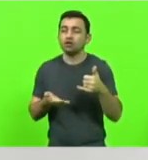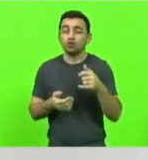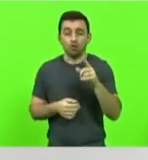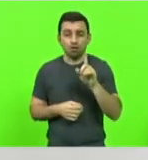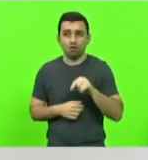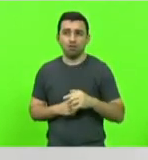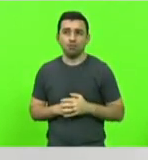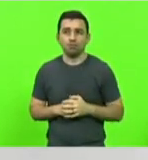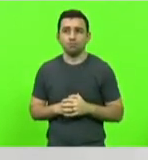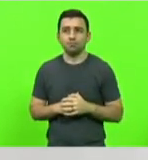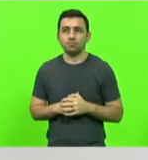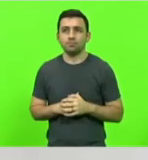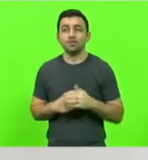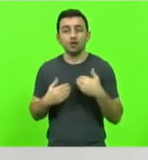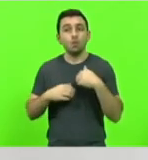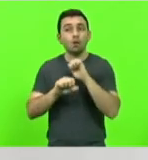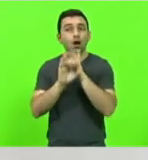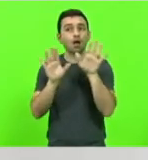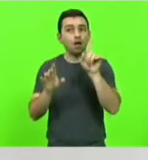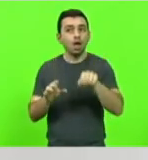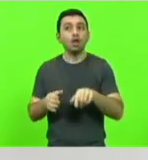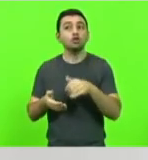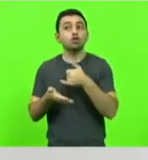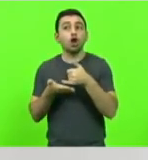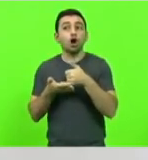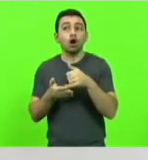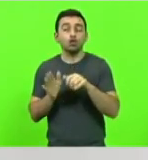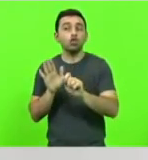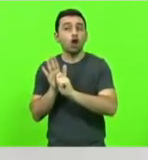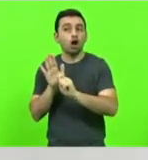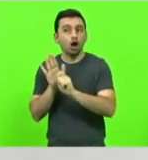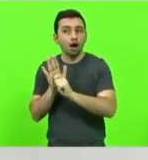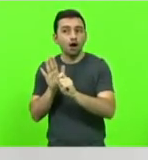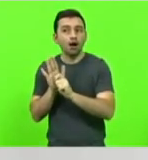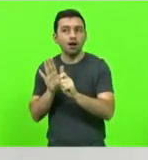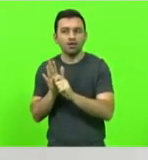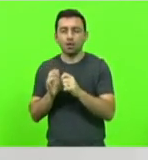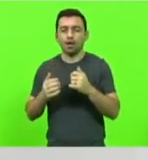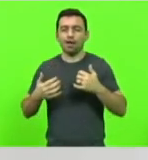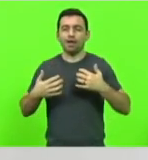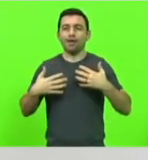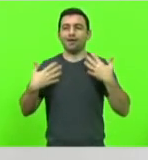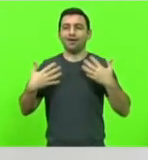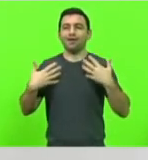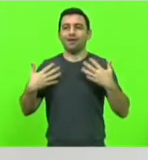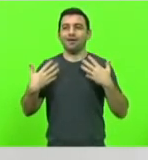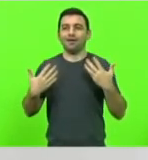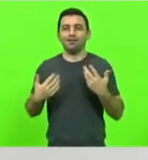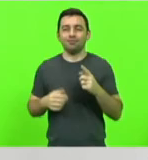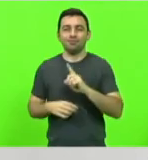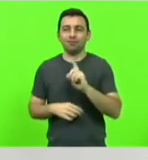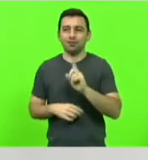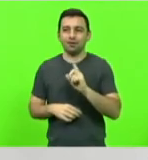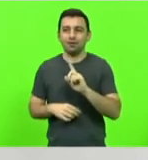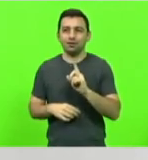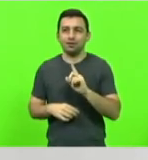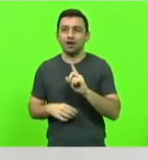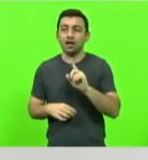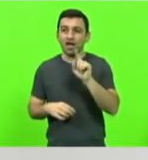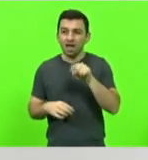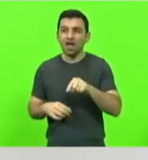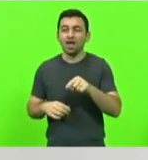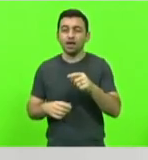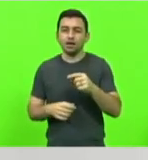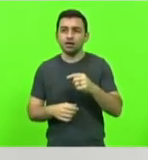quero deixar bem claro o que é droga. A droga não é algo recreativo. A droga é o combustível de uma